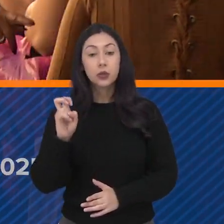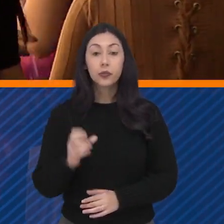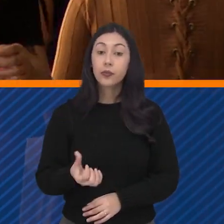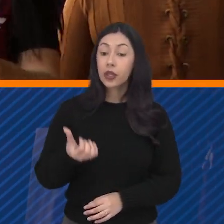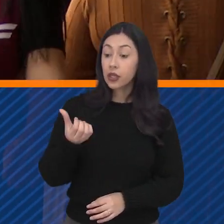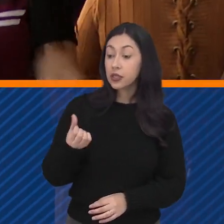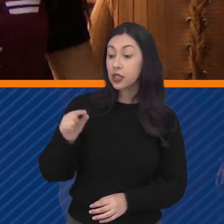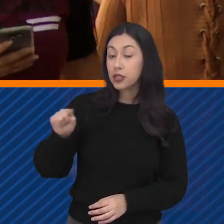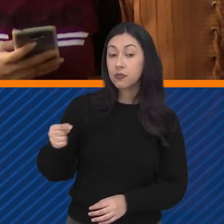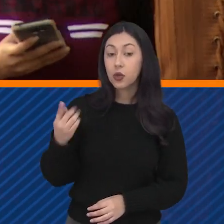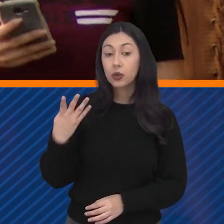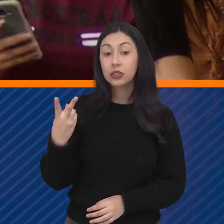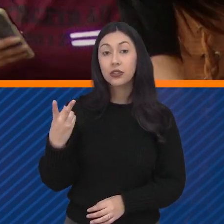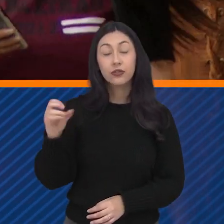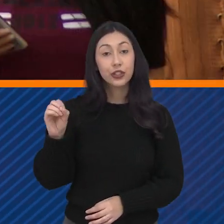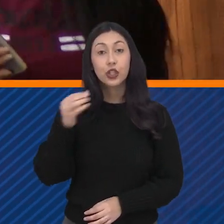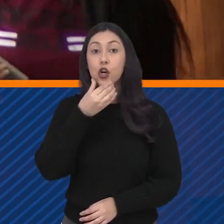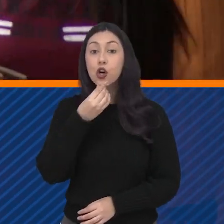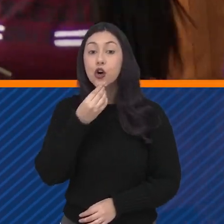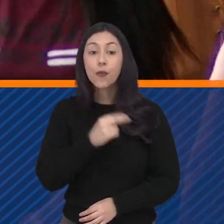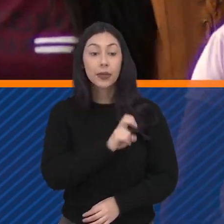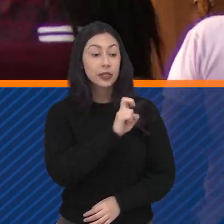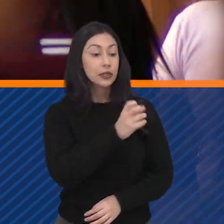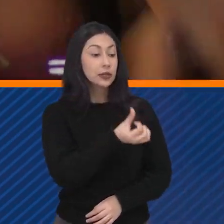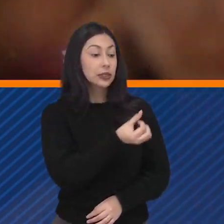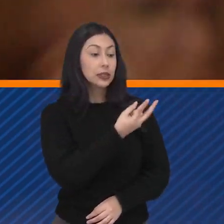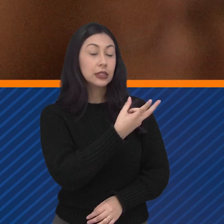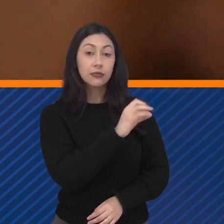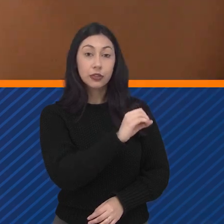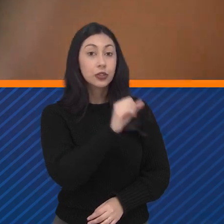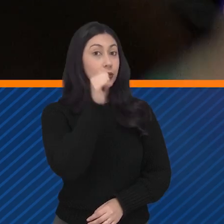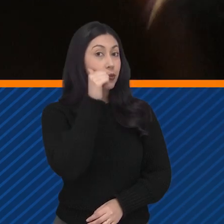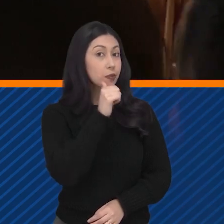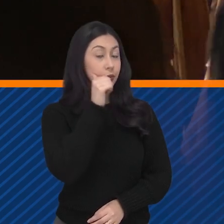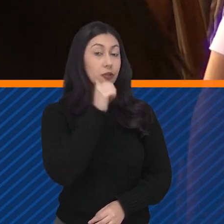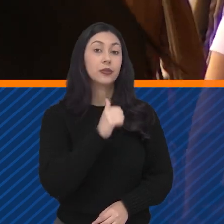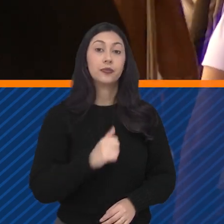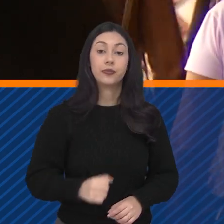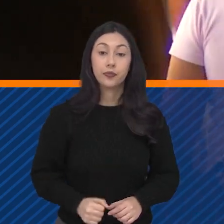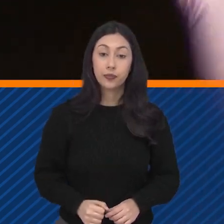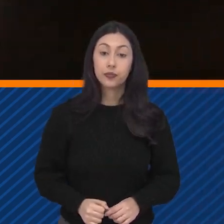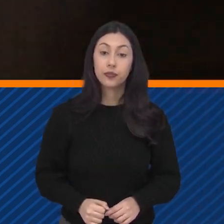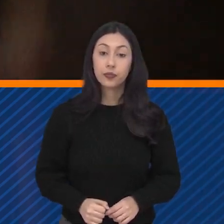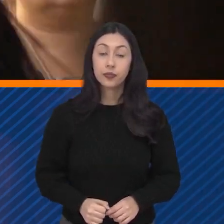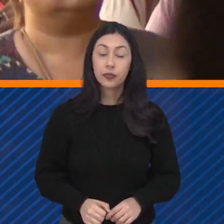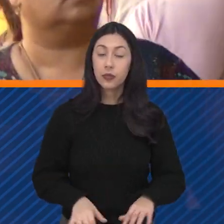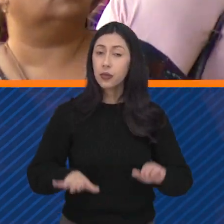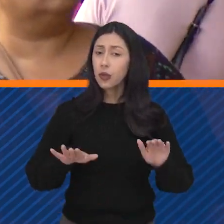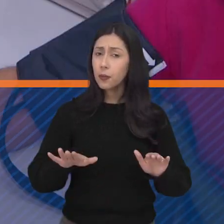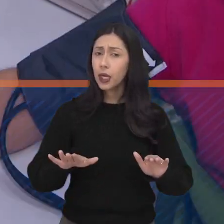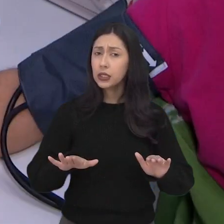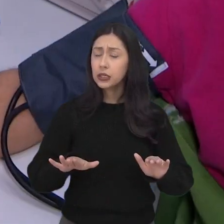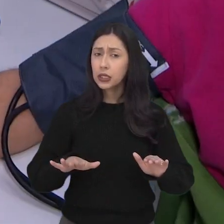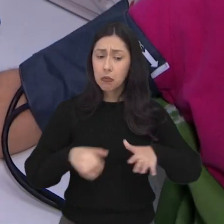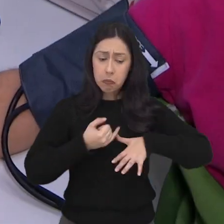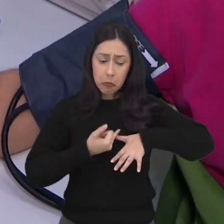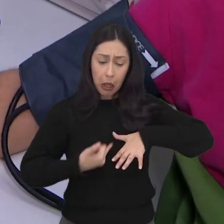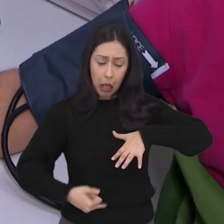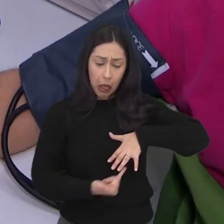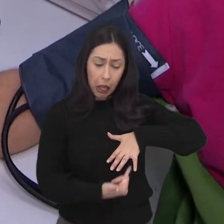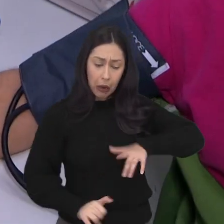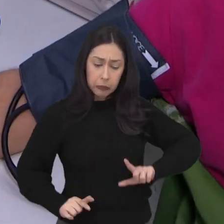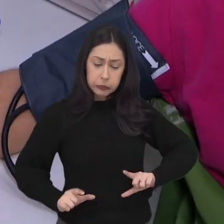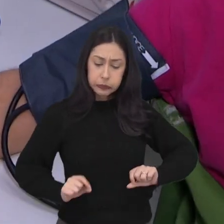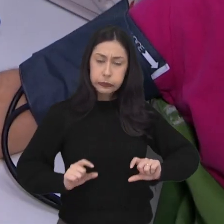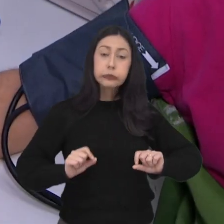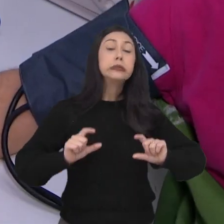2025, sendo 6.420 em homens e 5.620 em mulheres. Já em relação